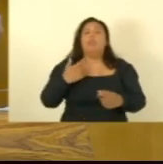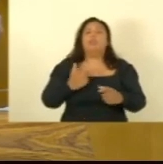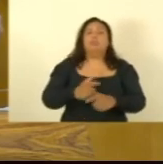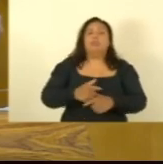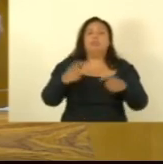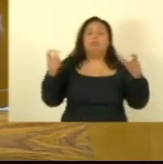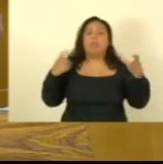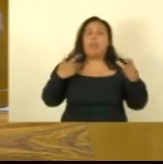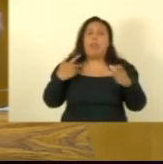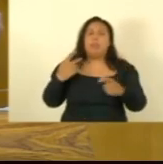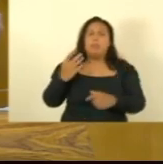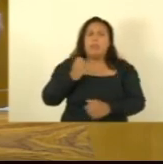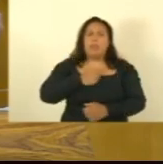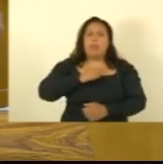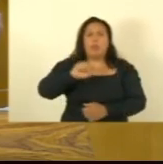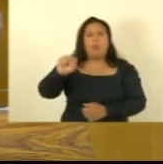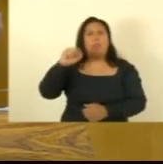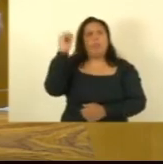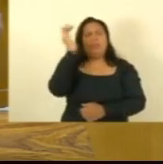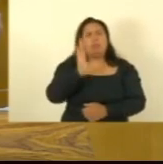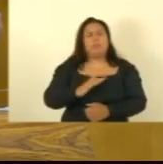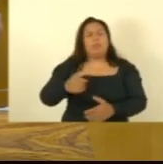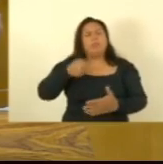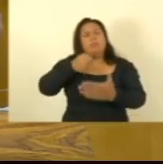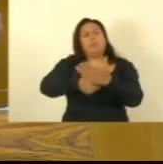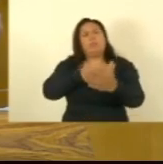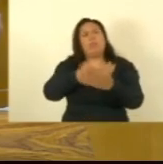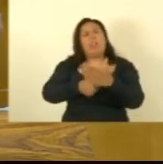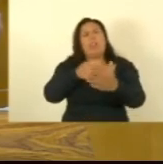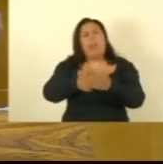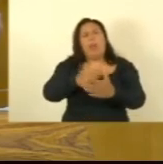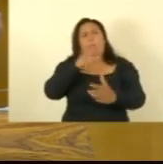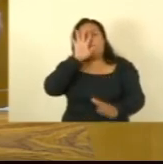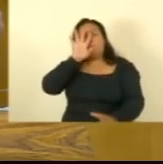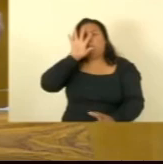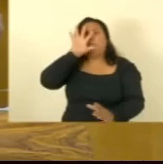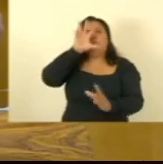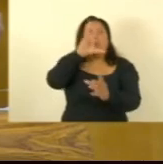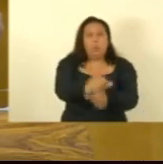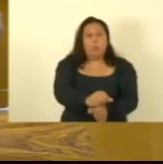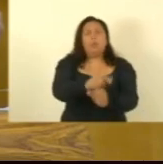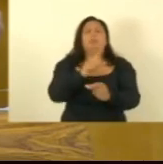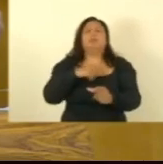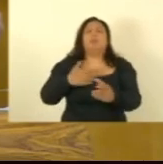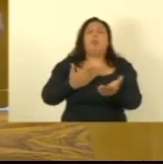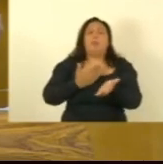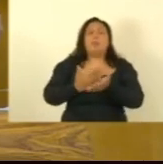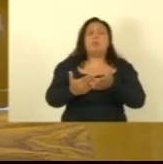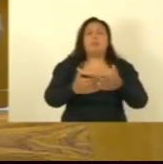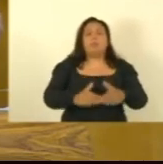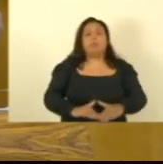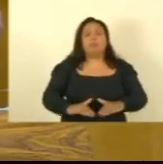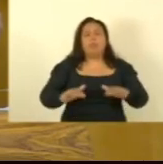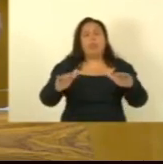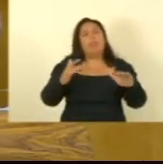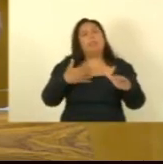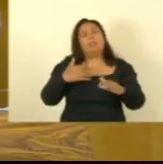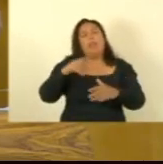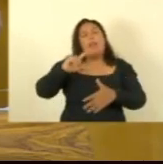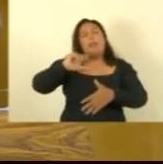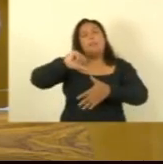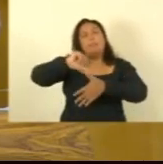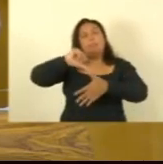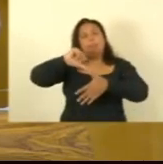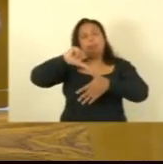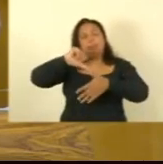herói nacional pela destreza e coragem em combater o totalitarismo nascente na América do Sul. Ela,